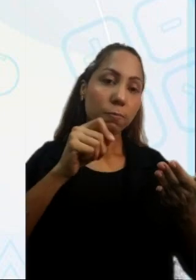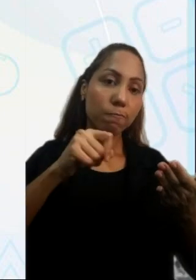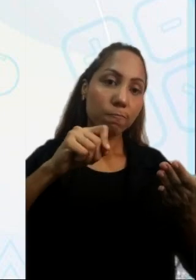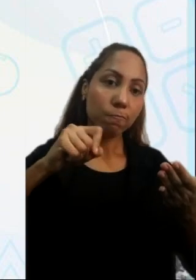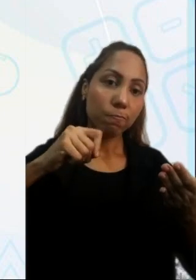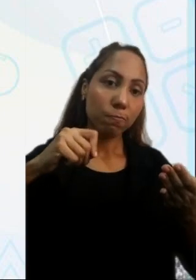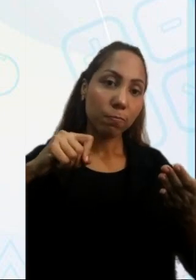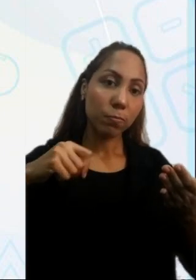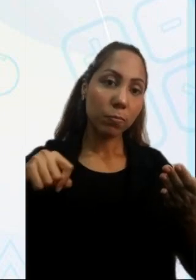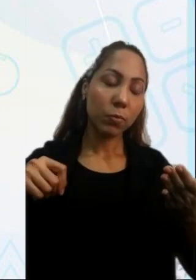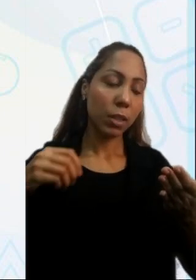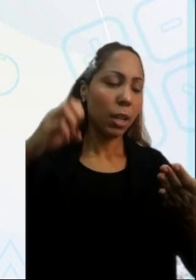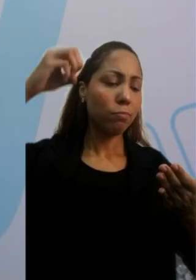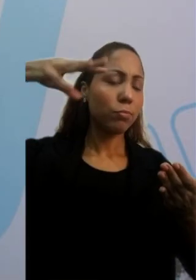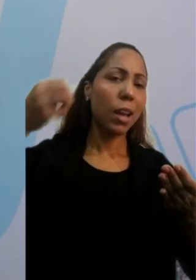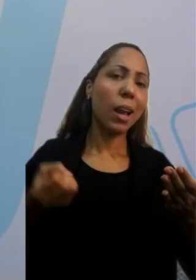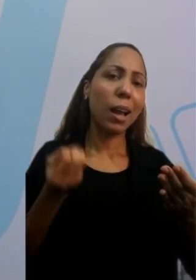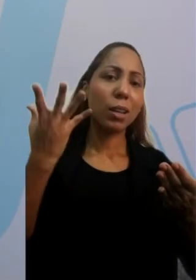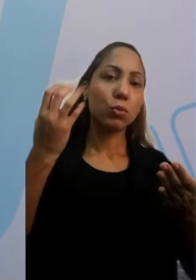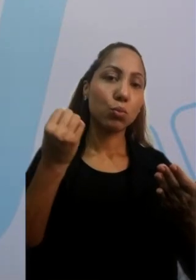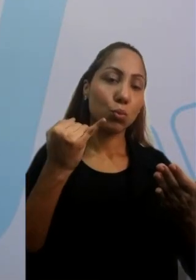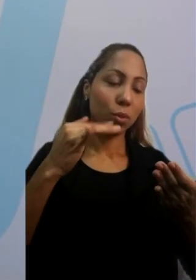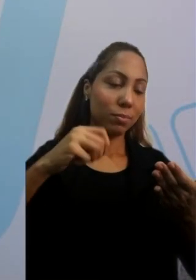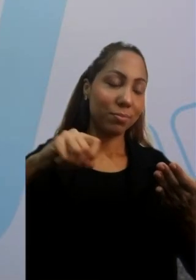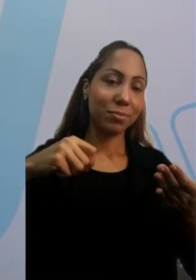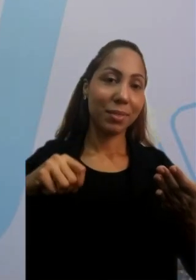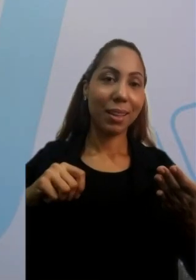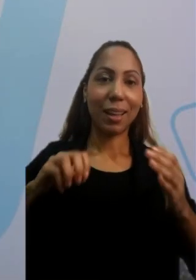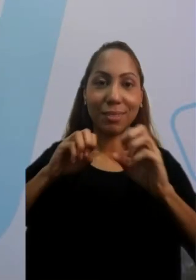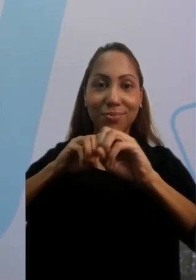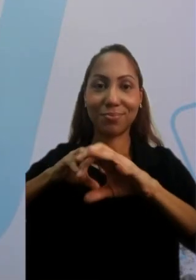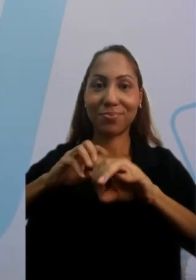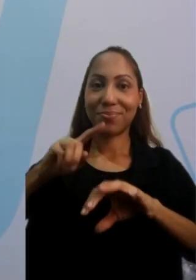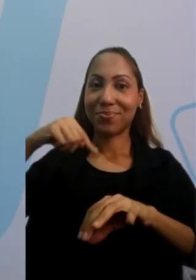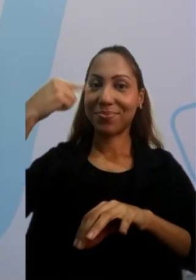consumo. Nós vamos ver esse resultado na próxima aula.